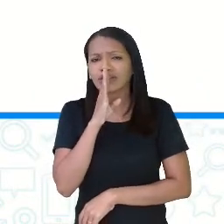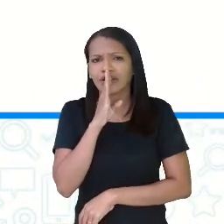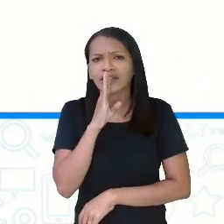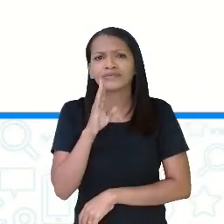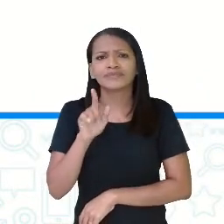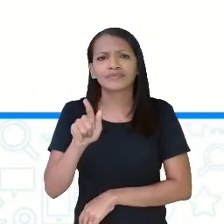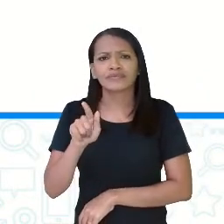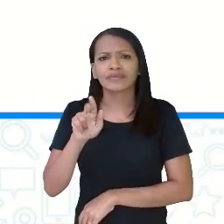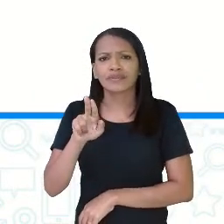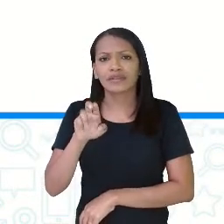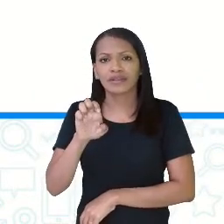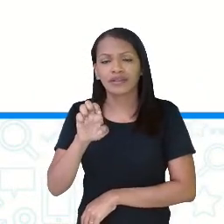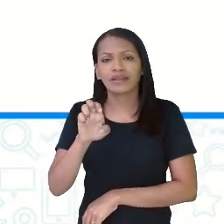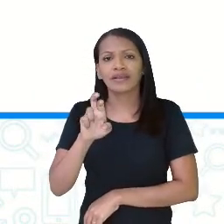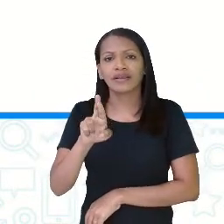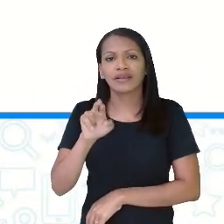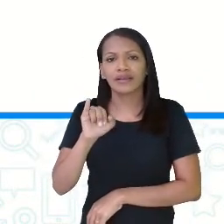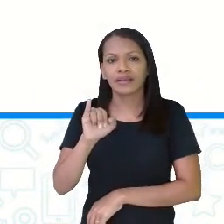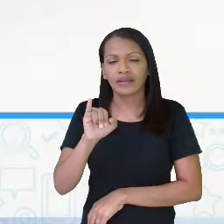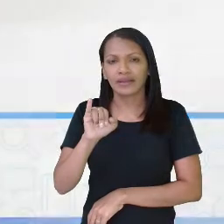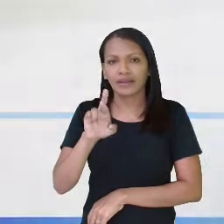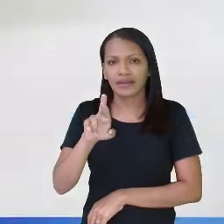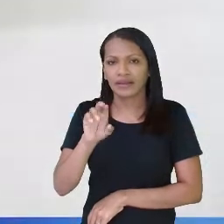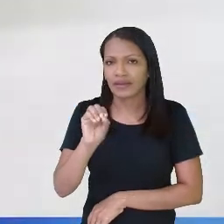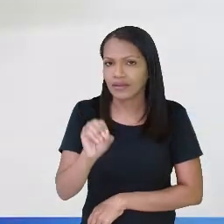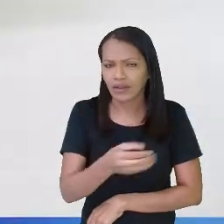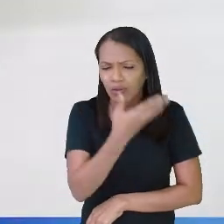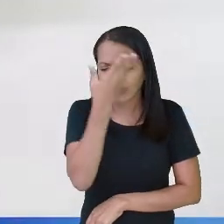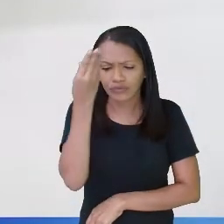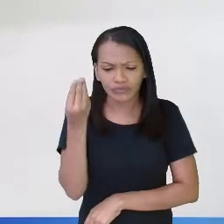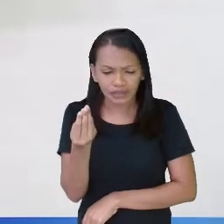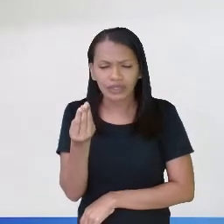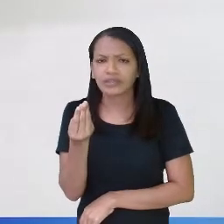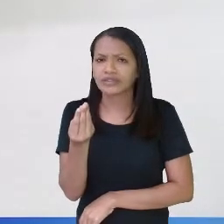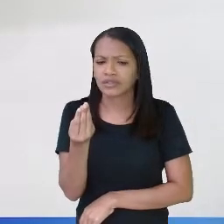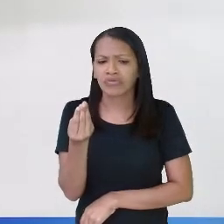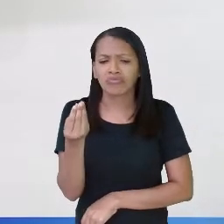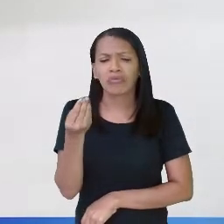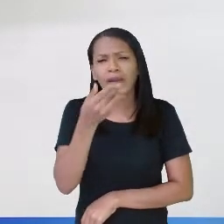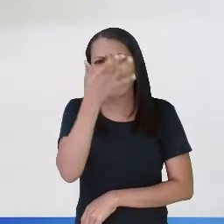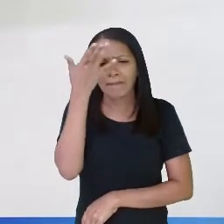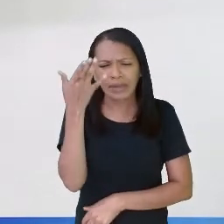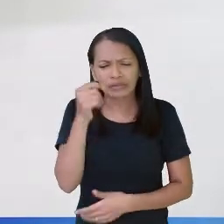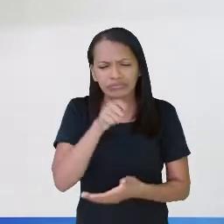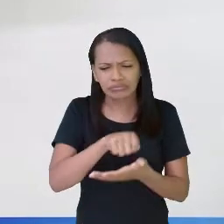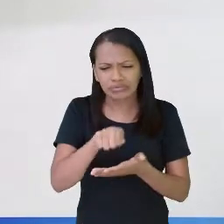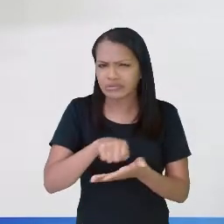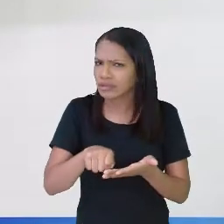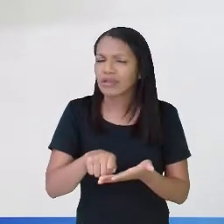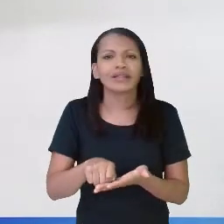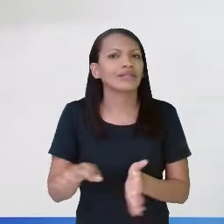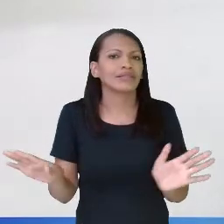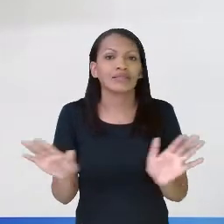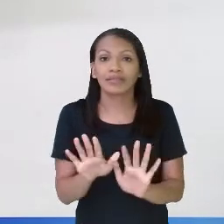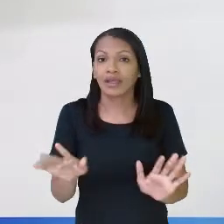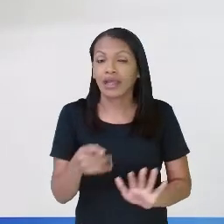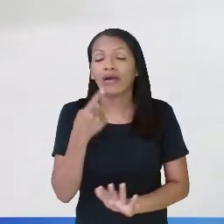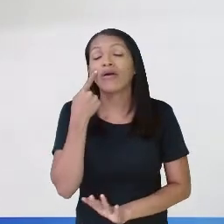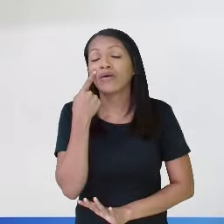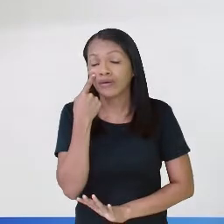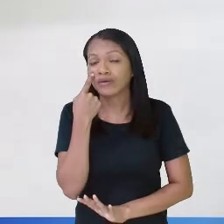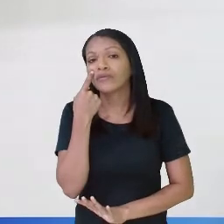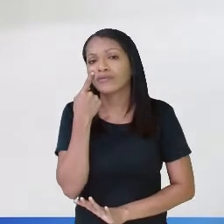senhora esqueceu de colocar o nome do autor. Eu não esqueci. Daqui a pouco vou mostrar para você